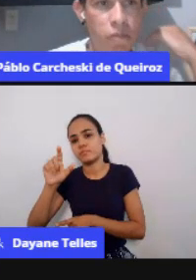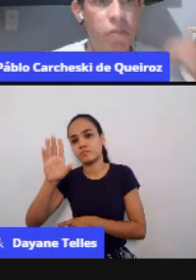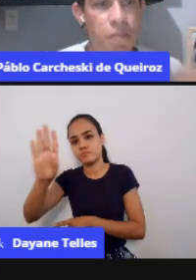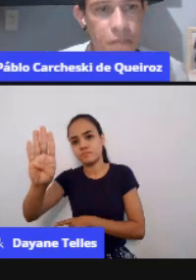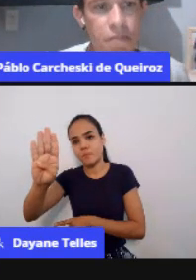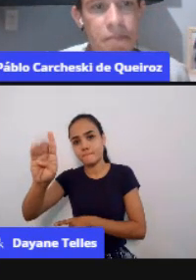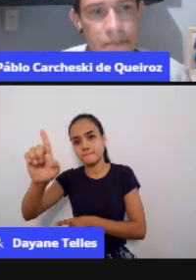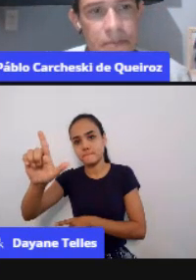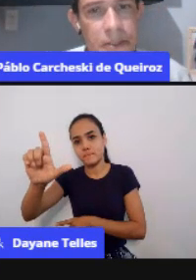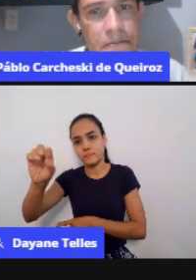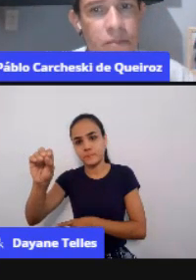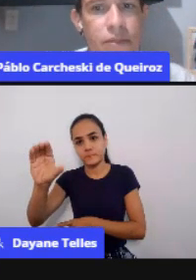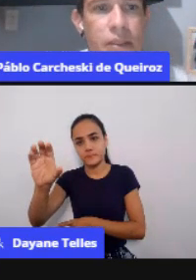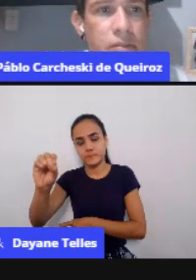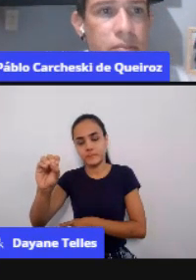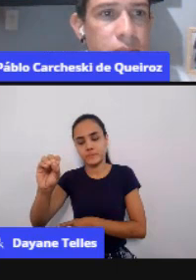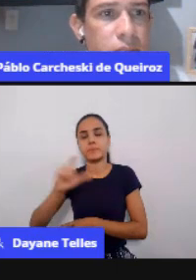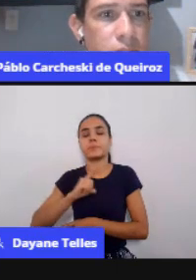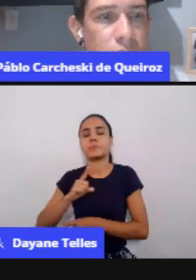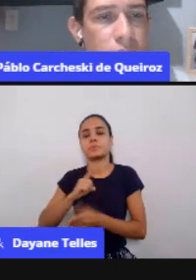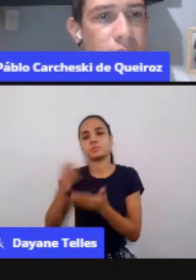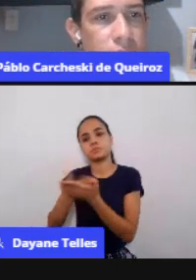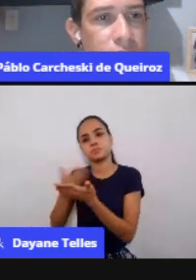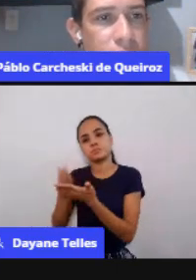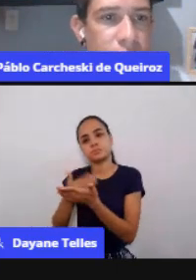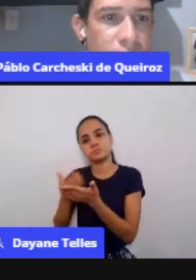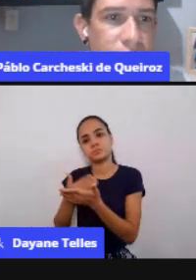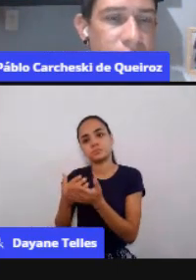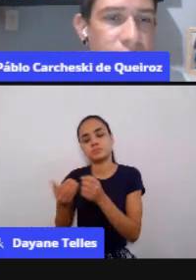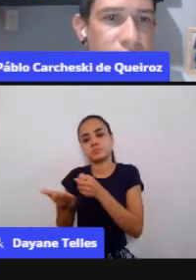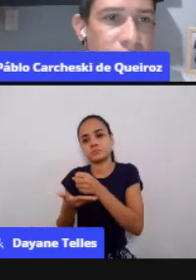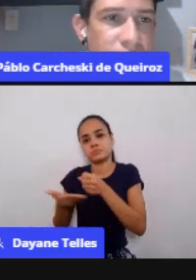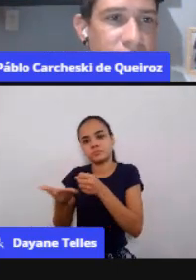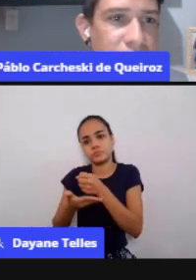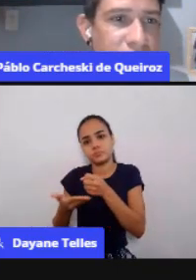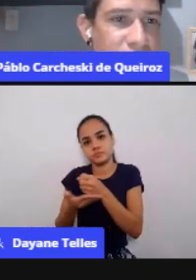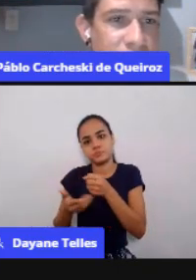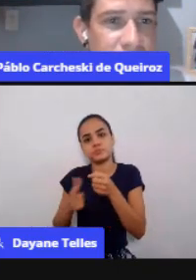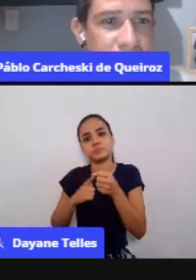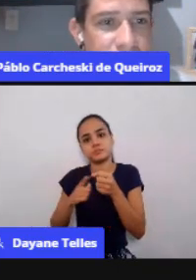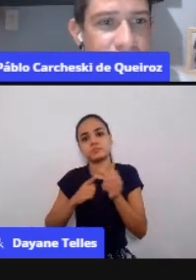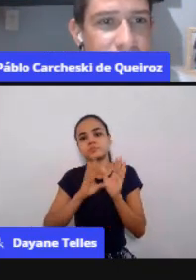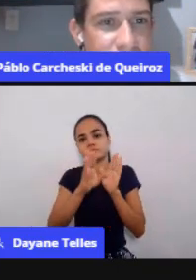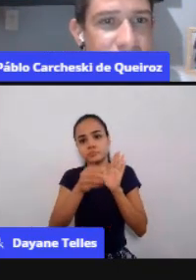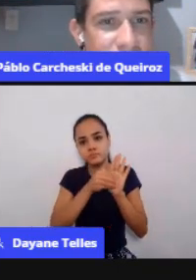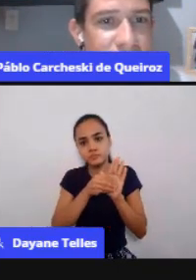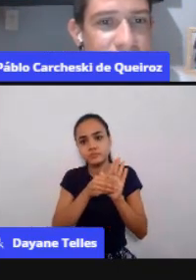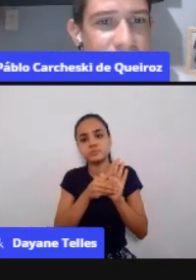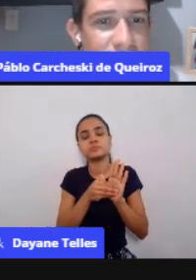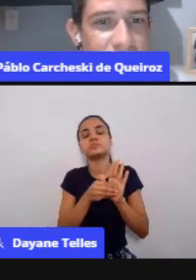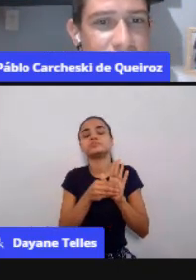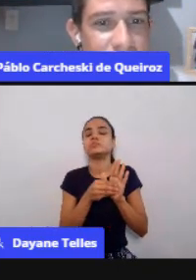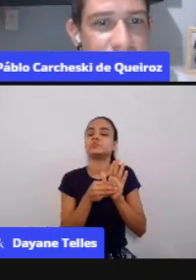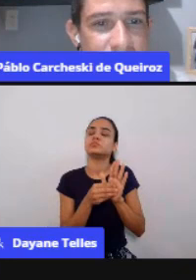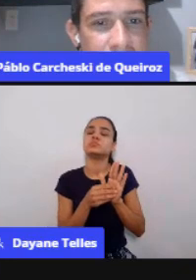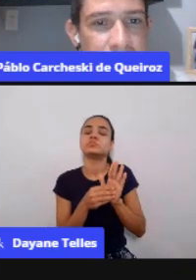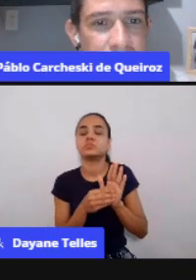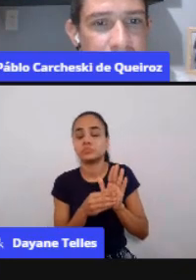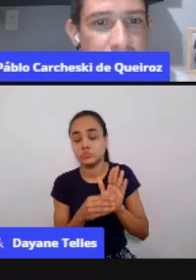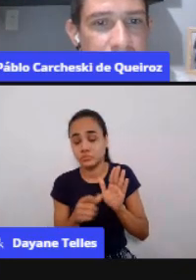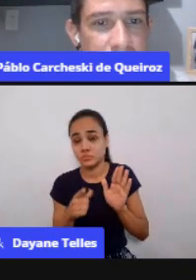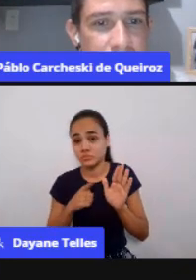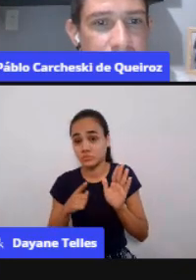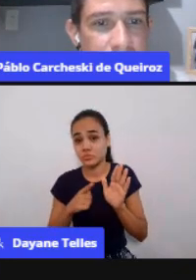ano, né? E, inclusive, já esteve presente nas avaliações diagnósticas do 8º e do 9º